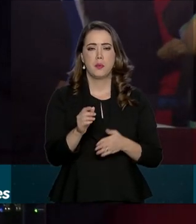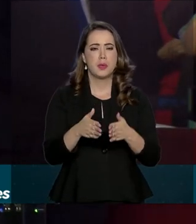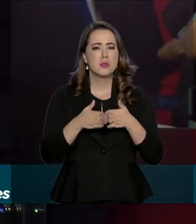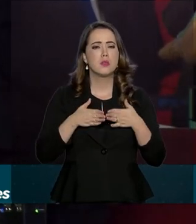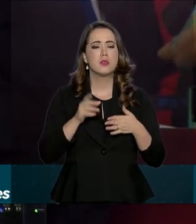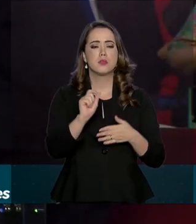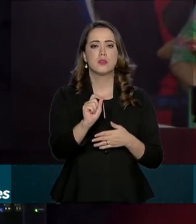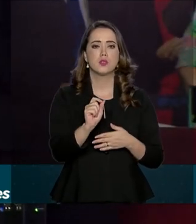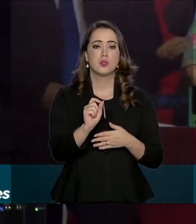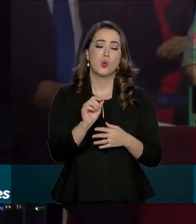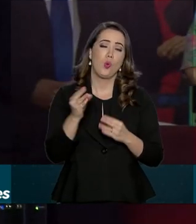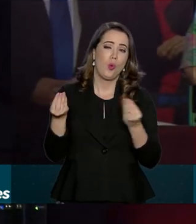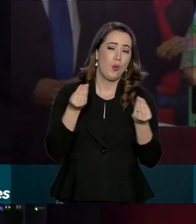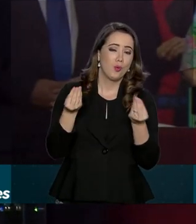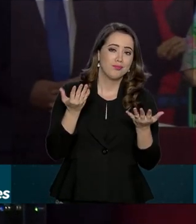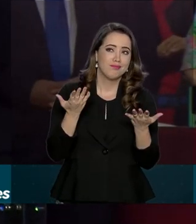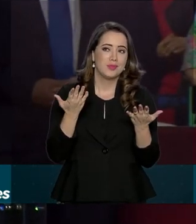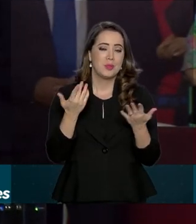ninguém faz nada sozinho,